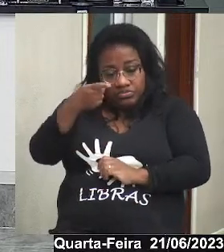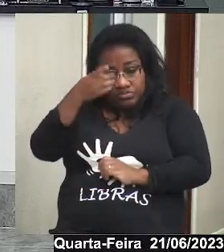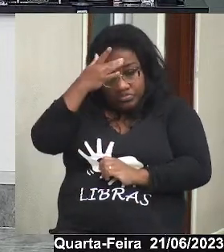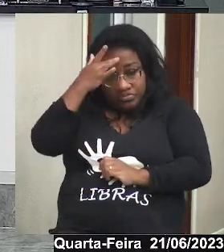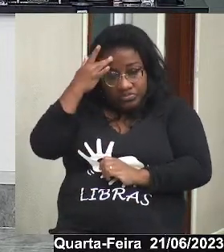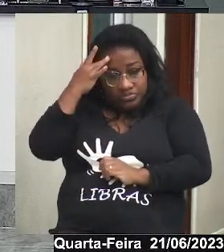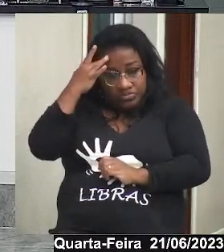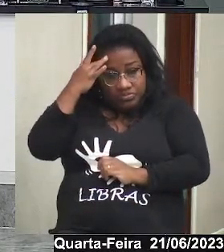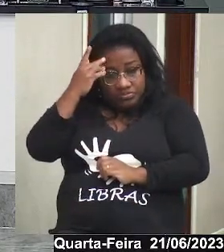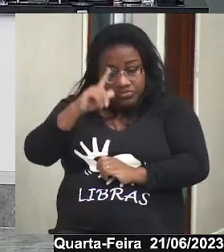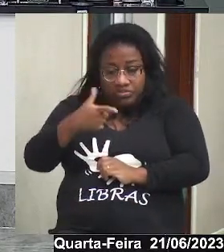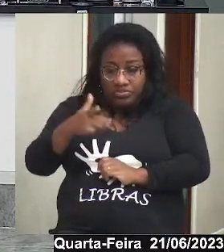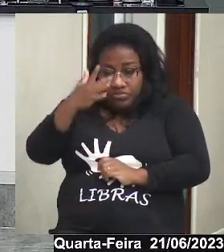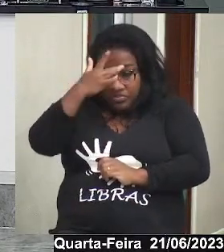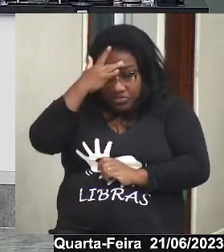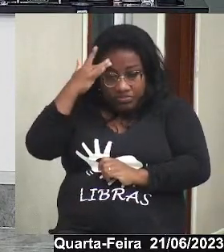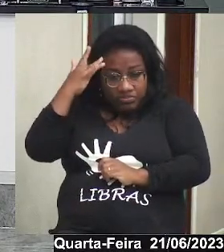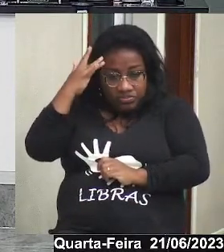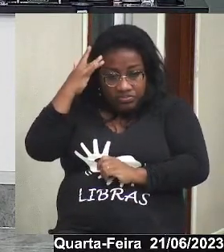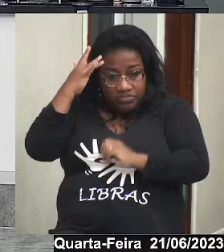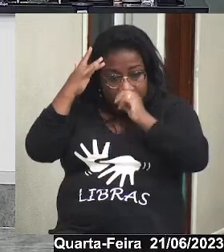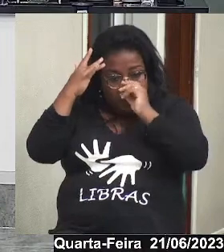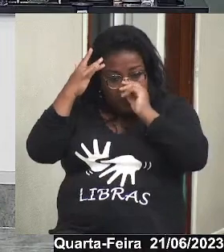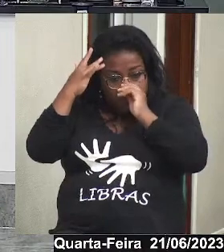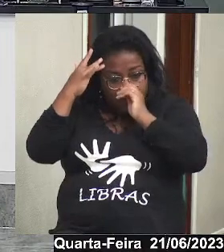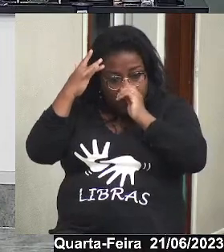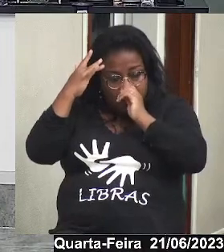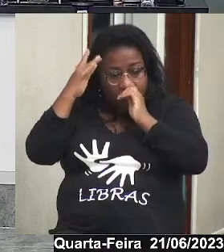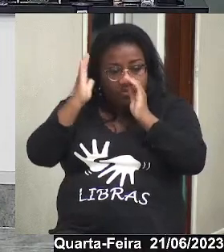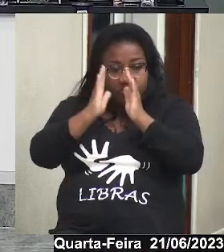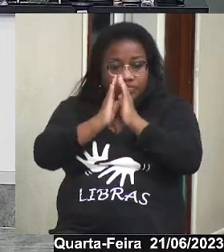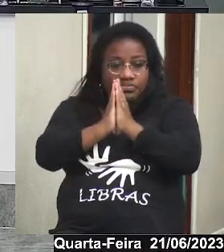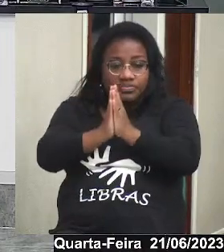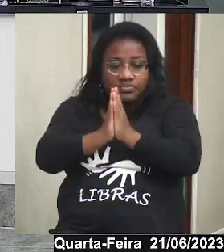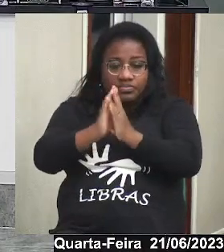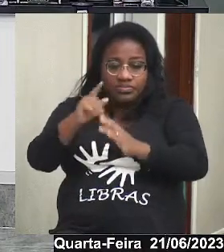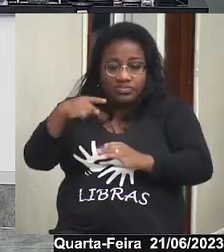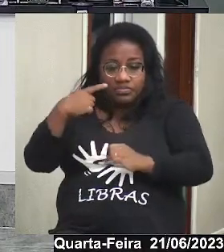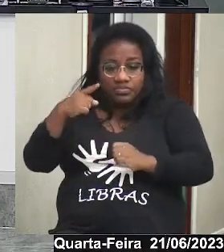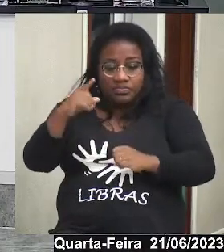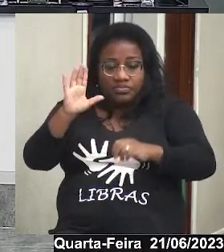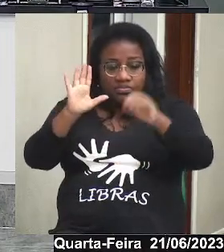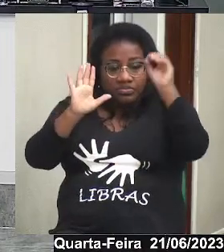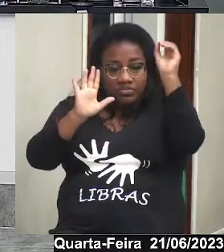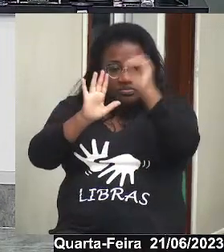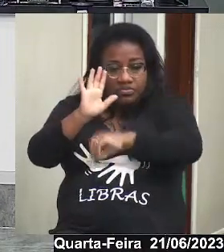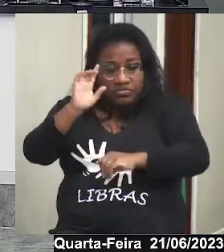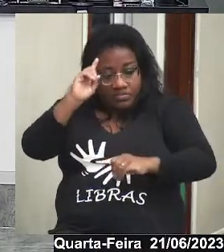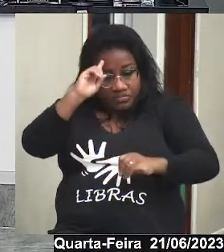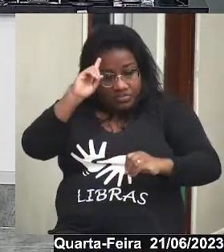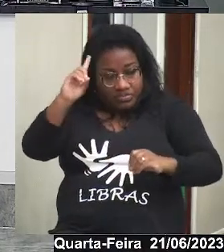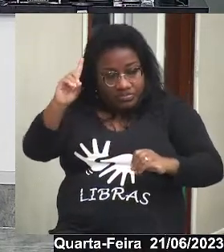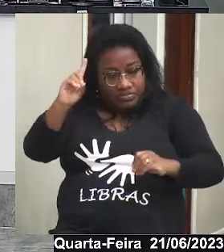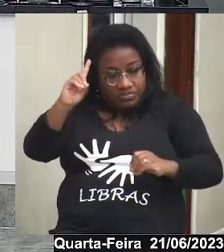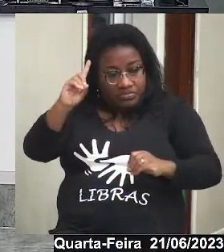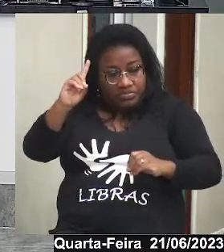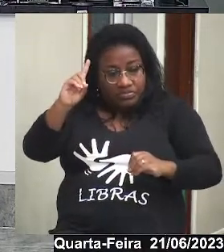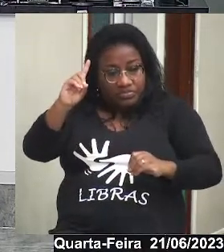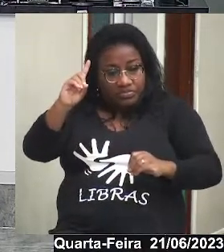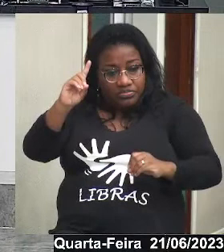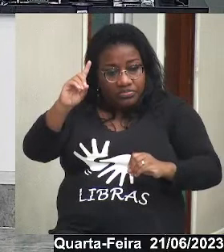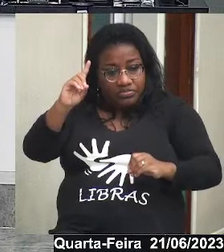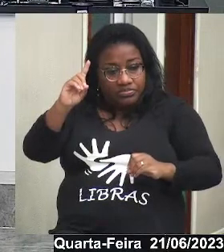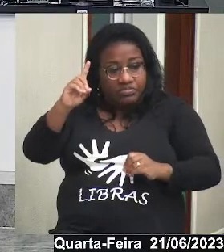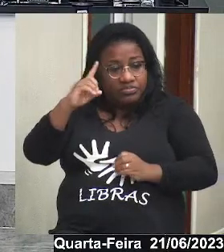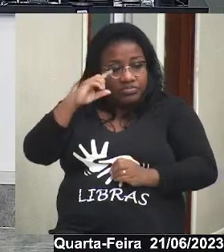Próximo inscrito. Senhor presidente, não há mais inscrito no grande expediente. Antes de passarmos para a ordem do dia, eu gostaria de